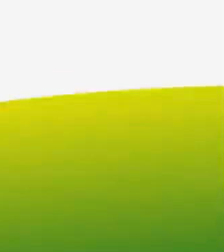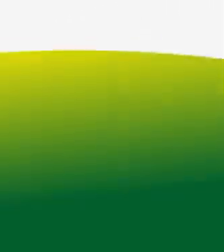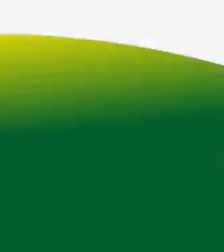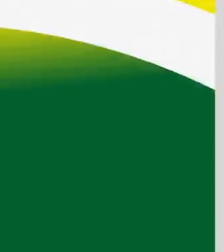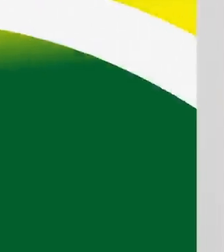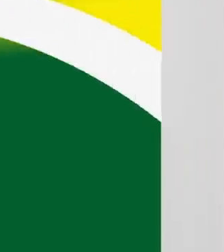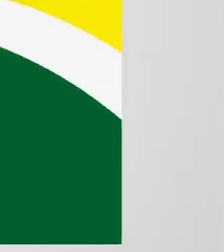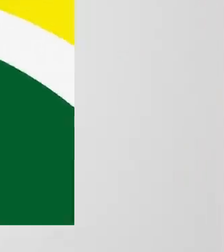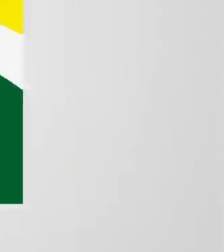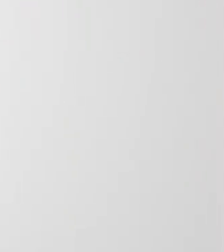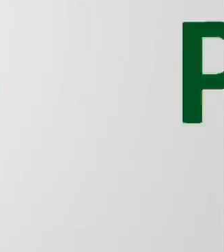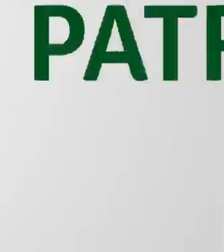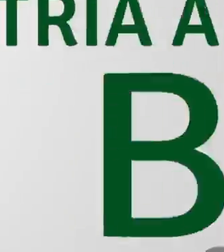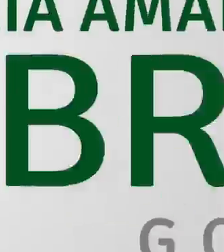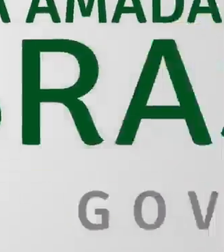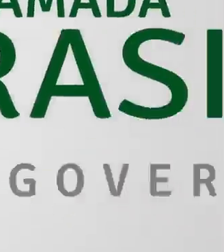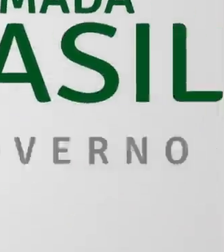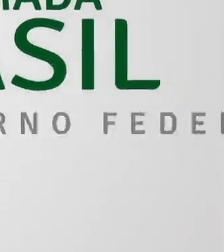o